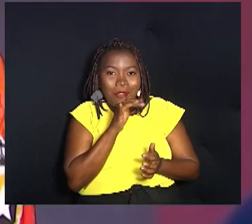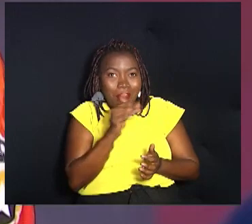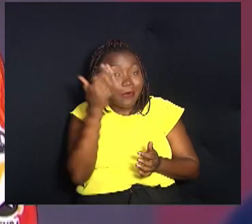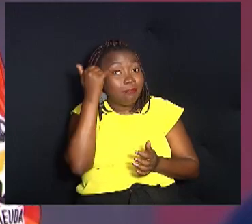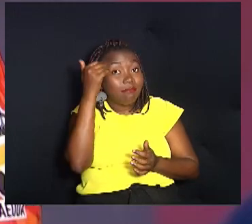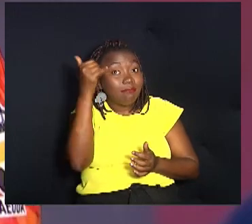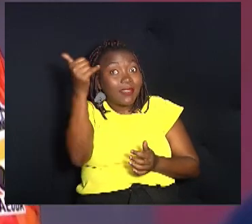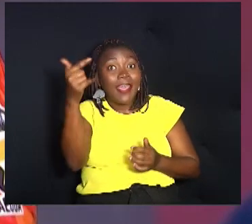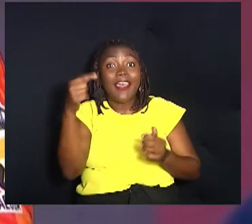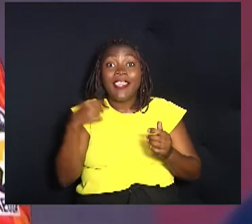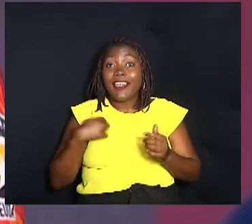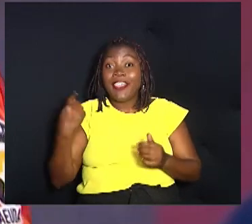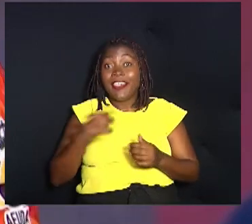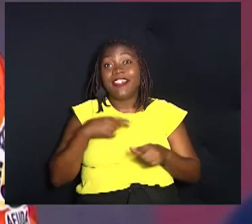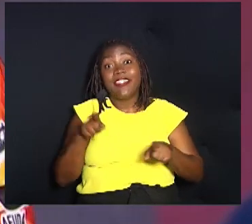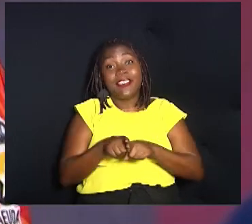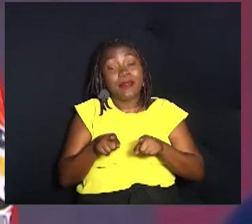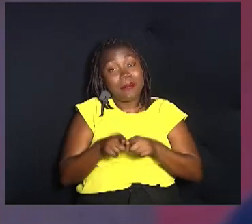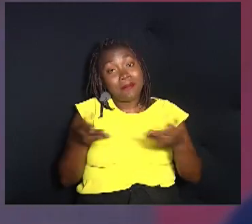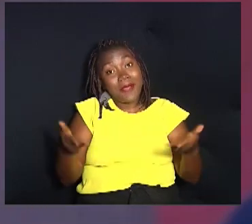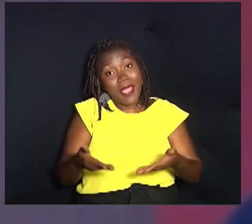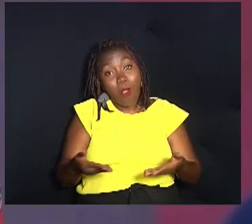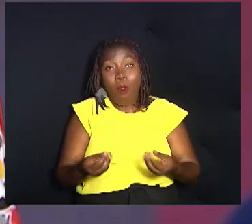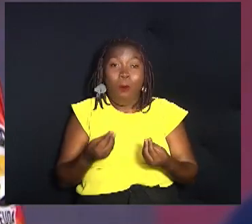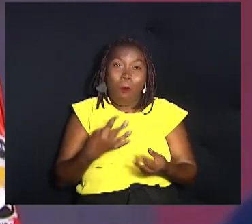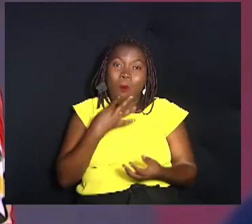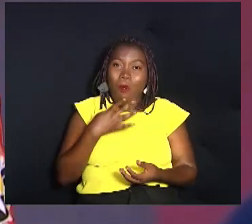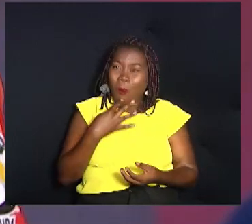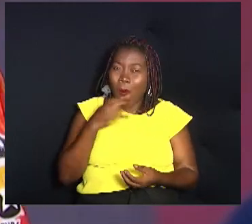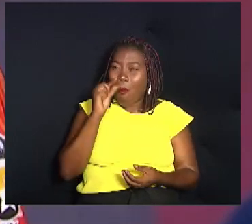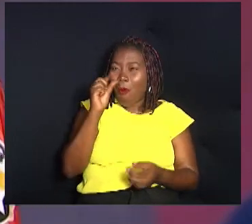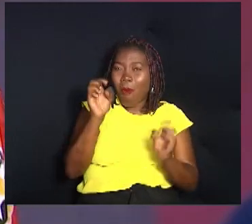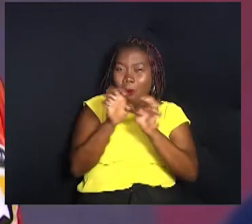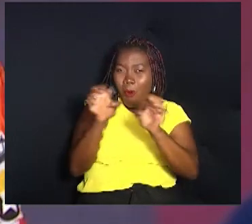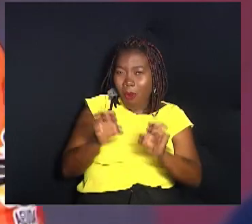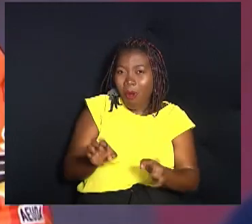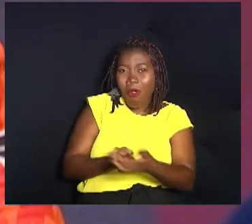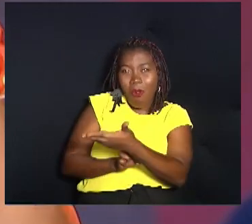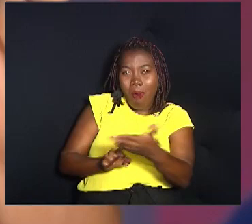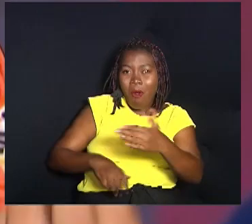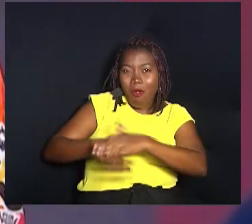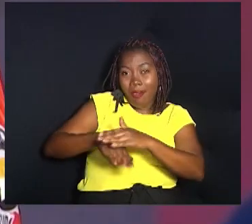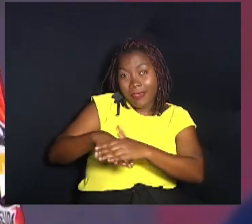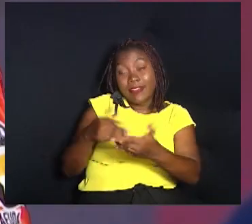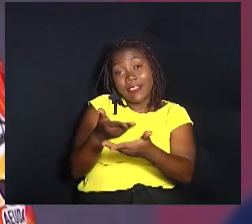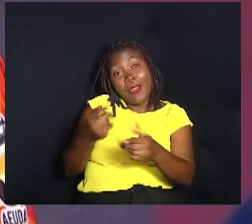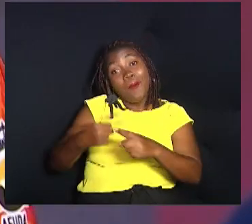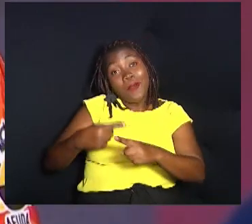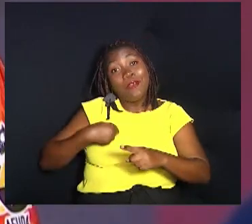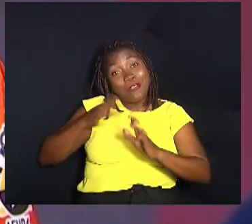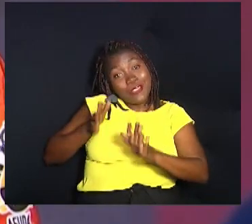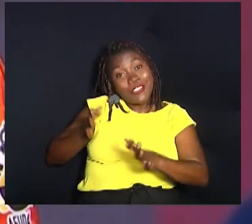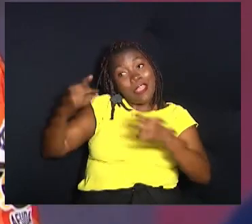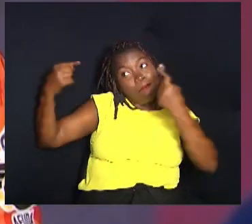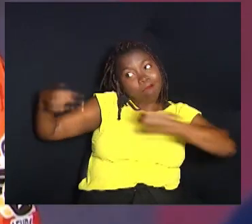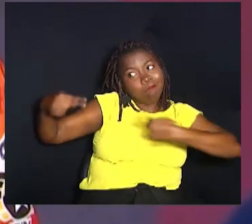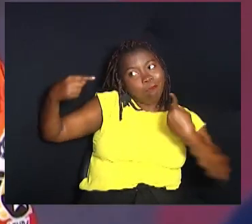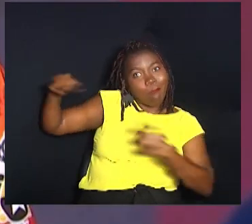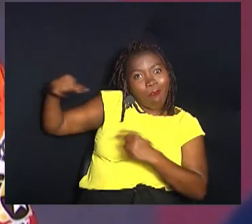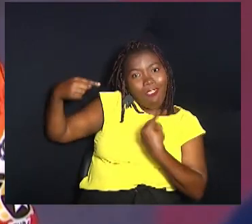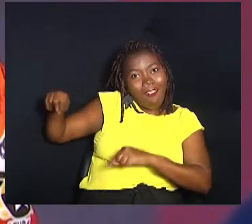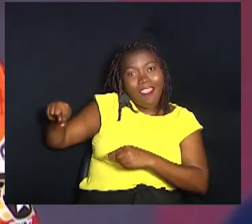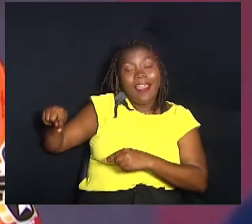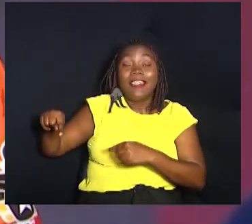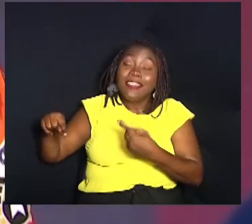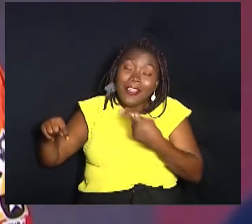também agora, como a gente já conhece um pouco da estrutura delas, o futebol delas, porque eu já joguei contra, vai ser falo